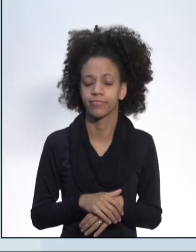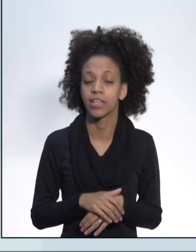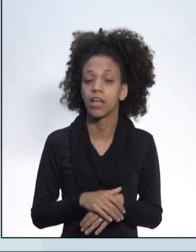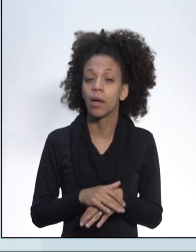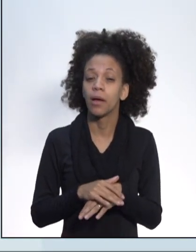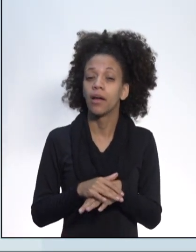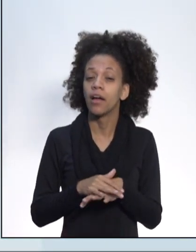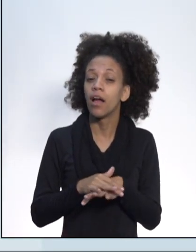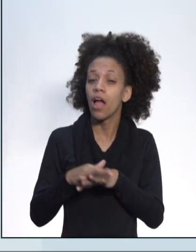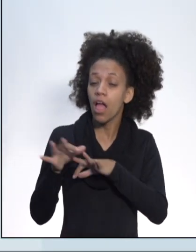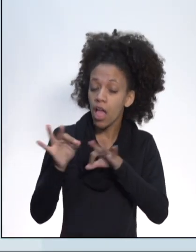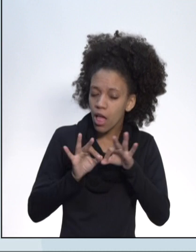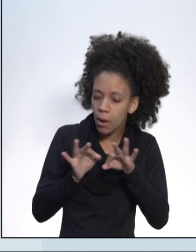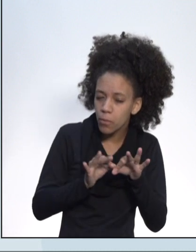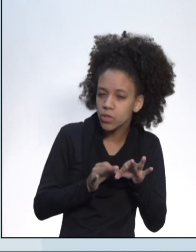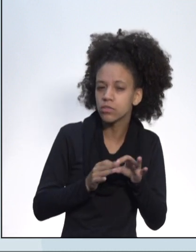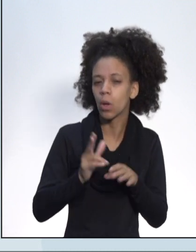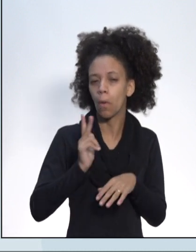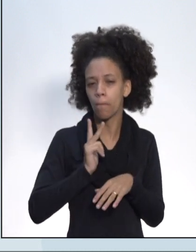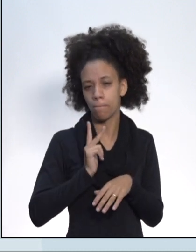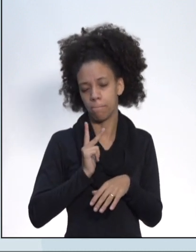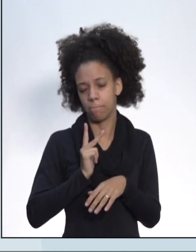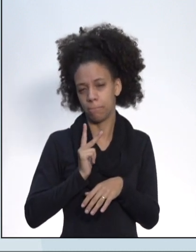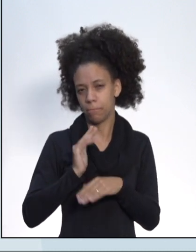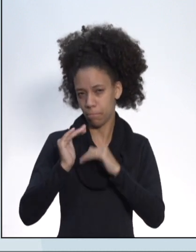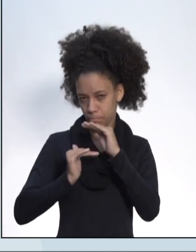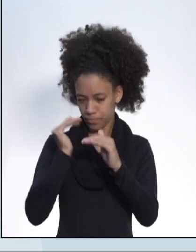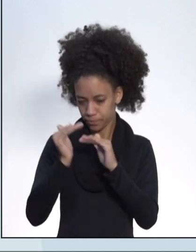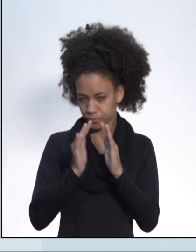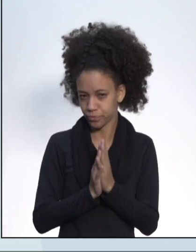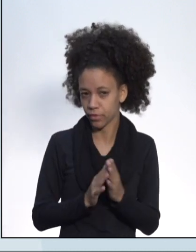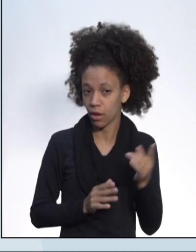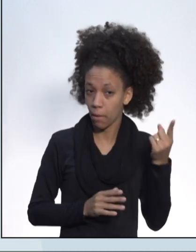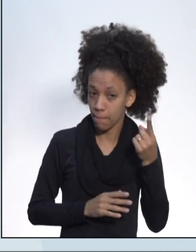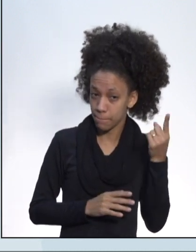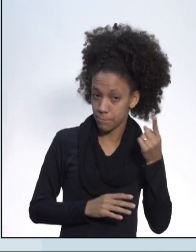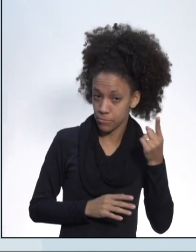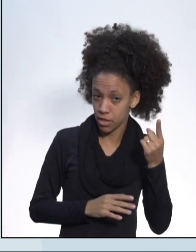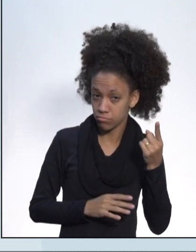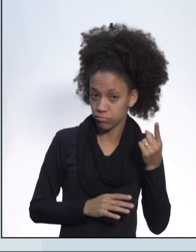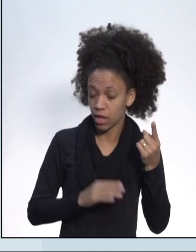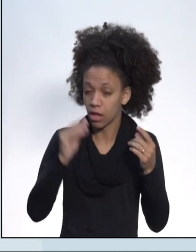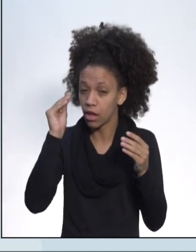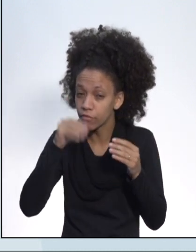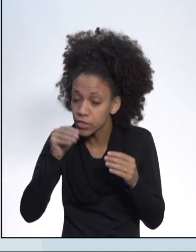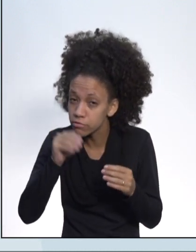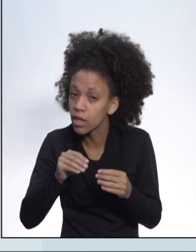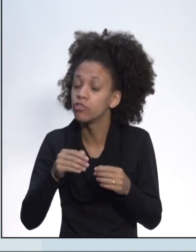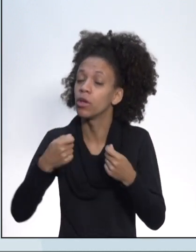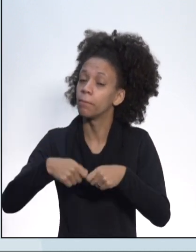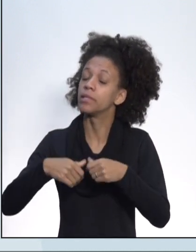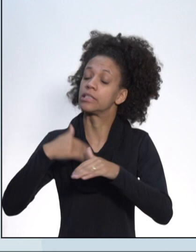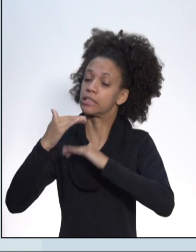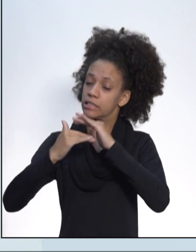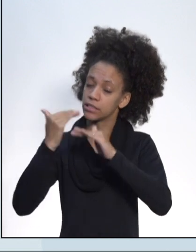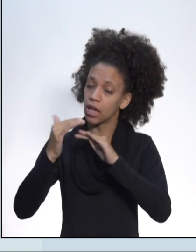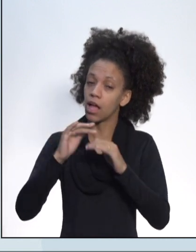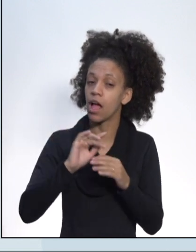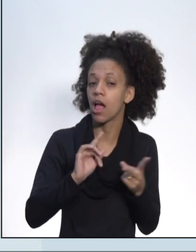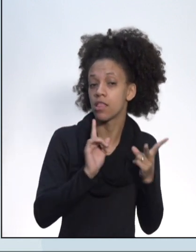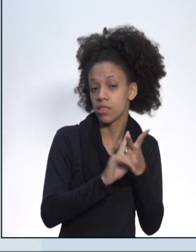plano de desenvolvimento pessoal. Primeiro, determinar uma fragilidade a ser trabalhada.